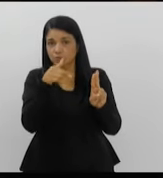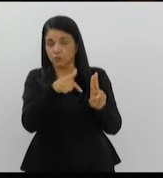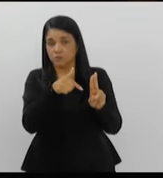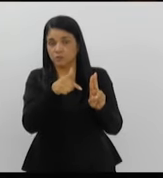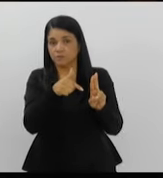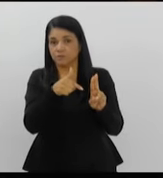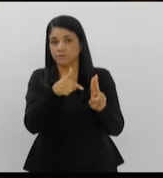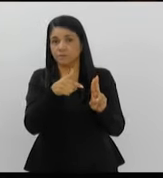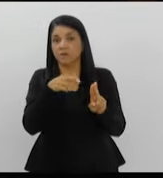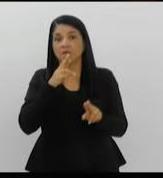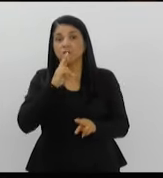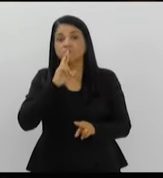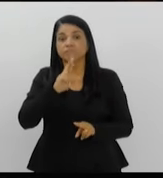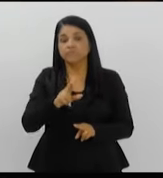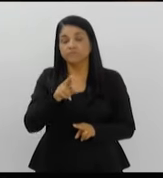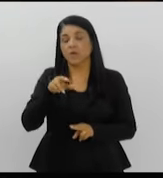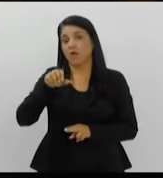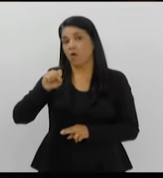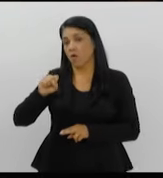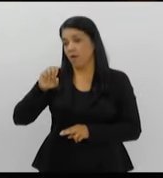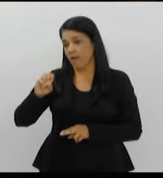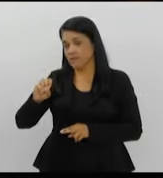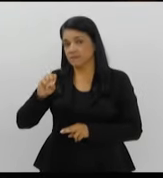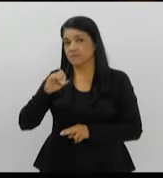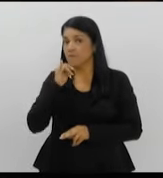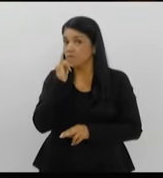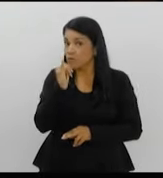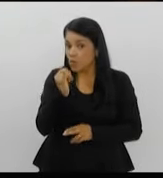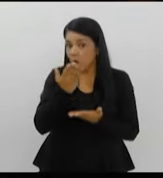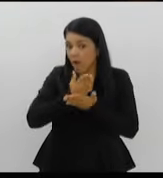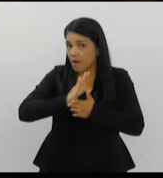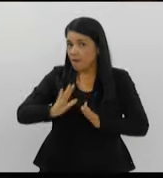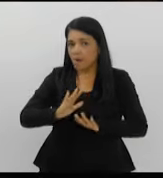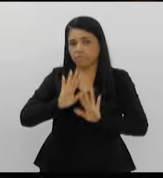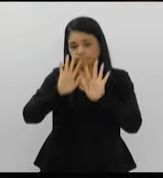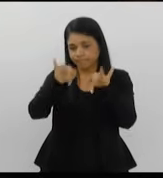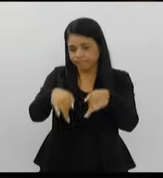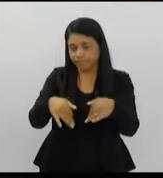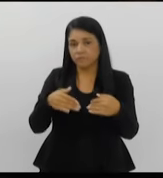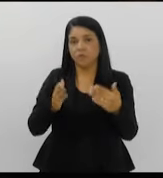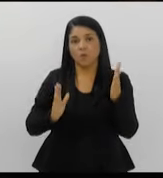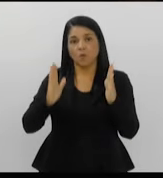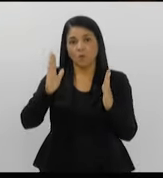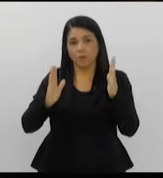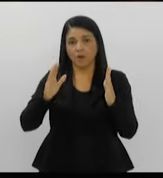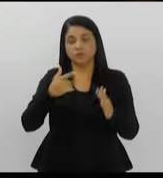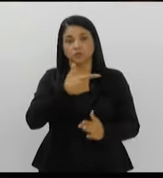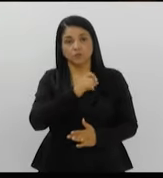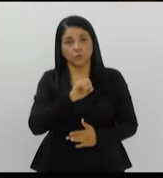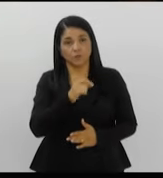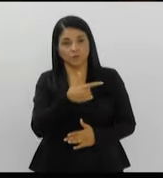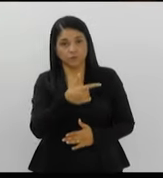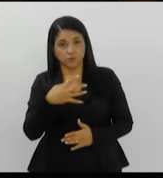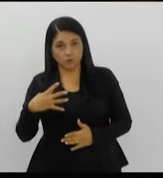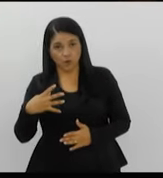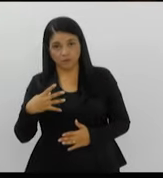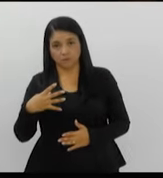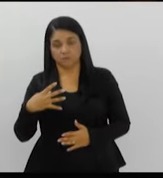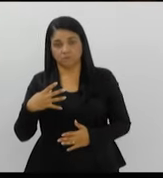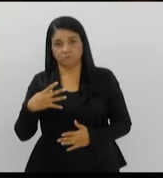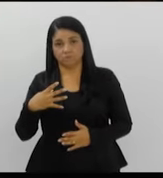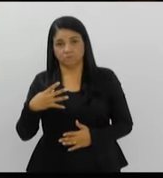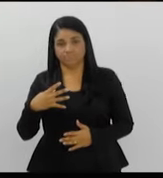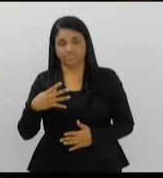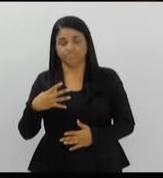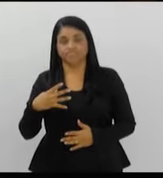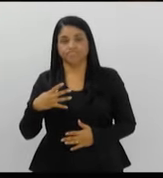disse que as organizações sociais tinham que acabar e estabeleceu o prazo de 2024 como prazo mais do